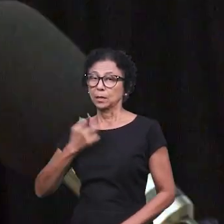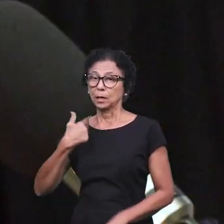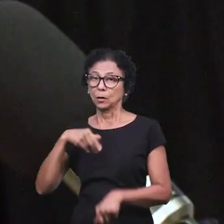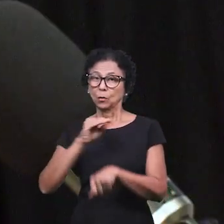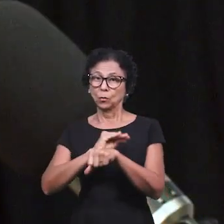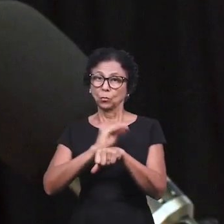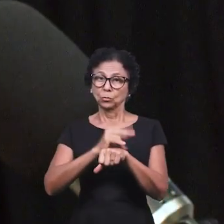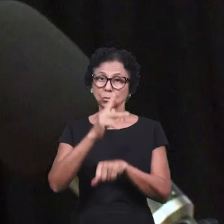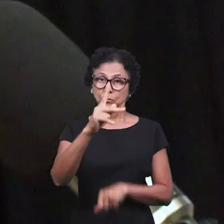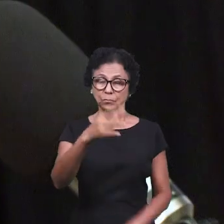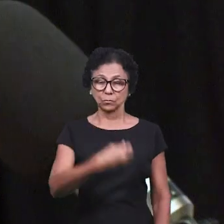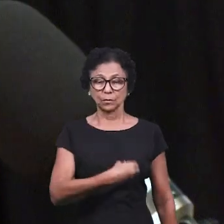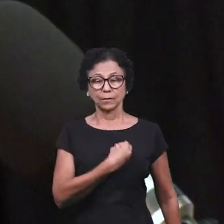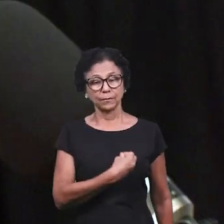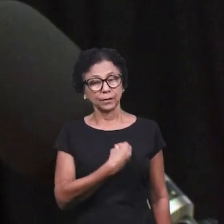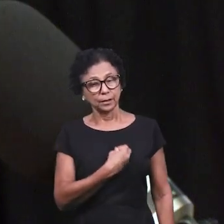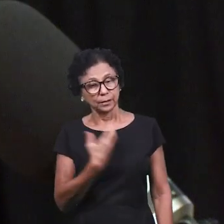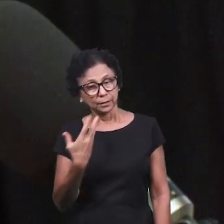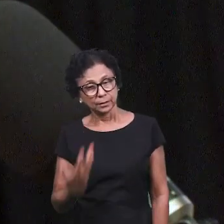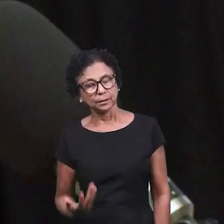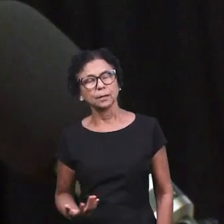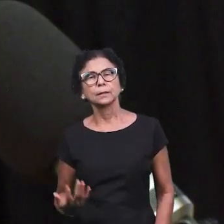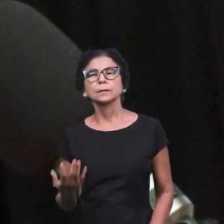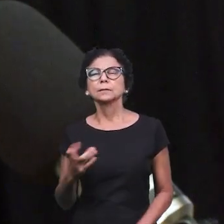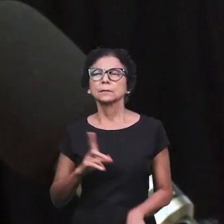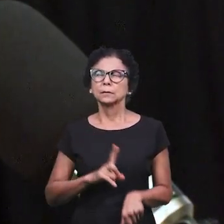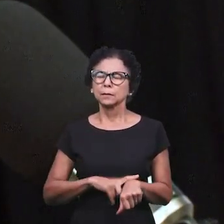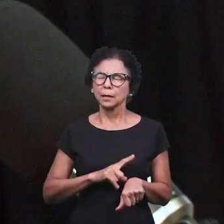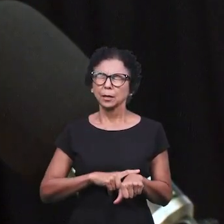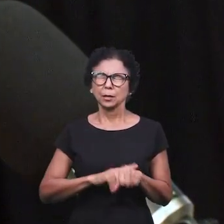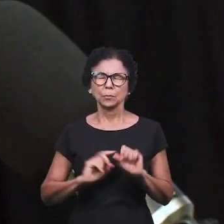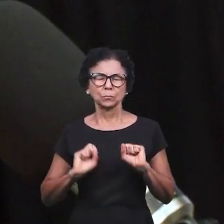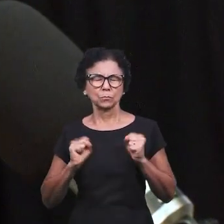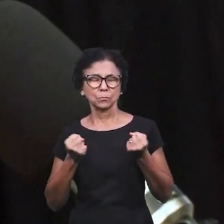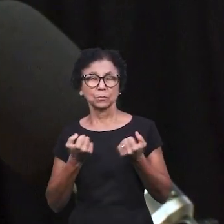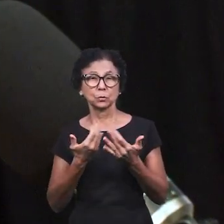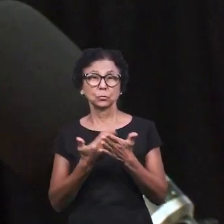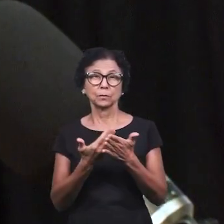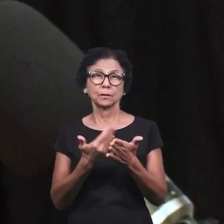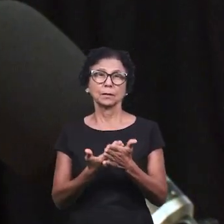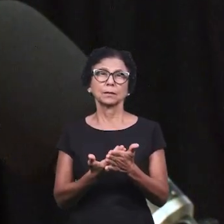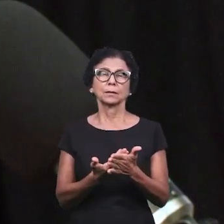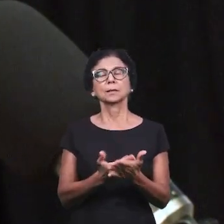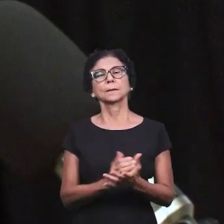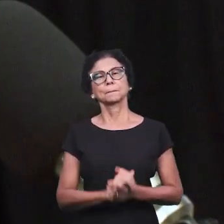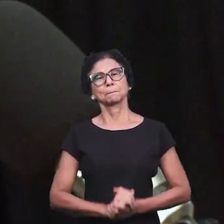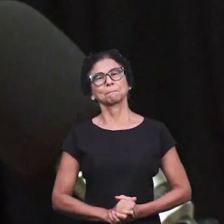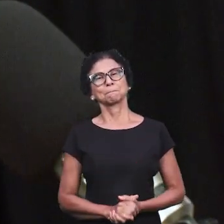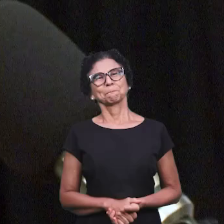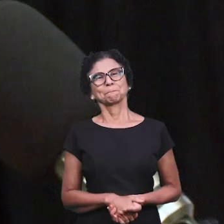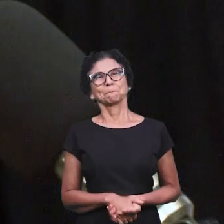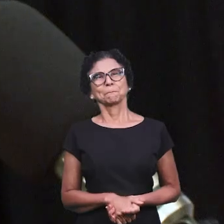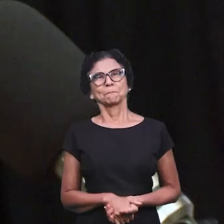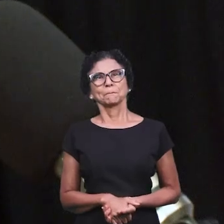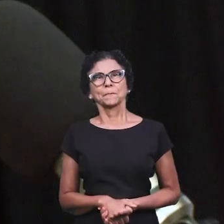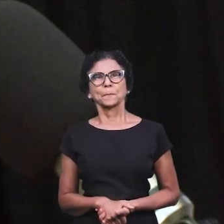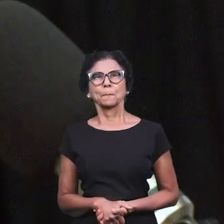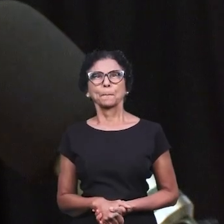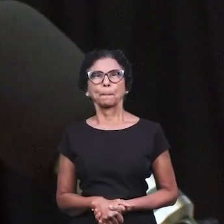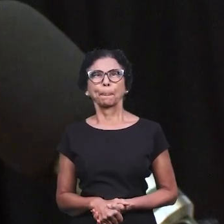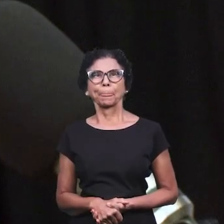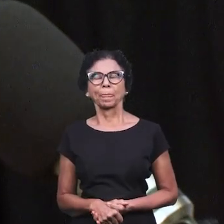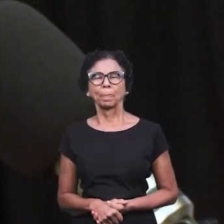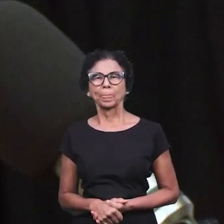falamos isso, né, irmãos? Há tempo para todas as coisas, há tempo para você se dedicar para os seus estudos. É claro que às vezes